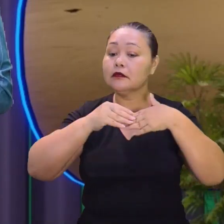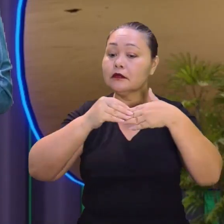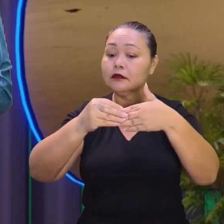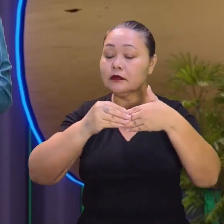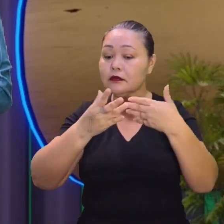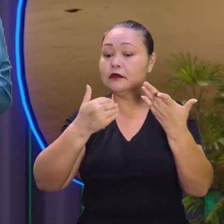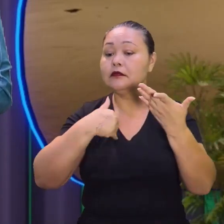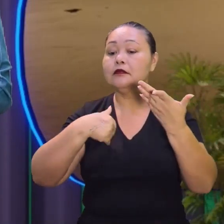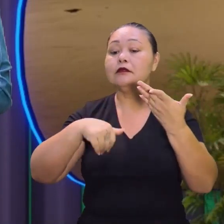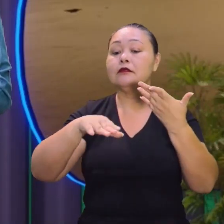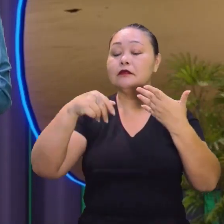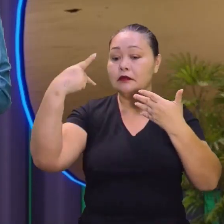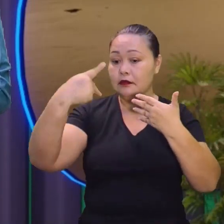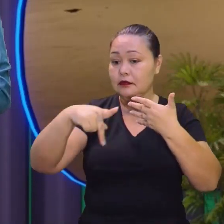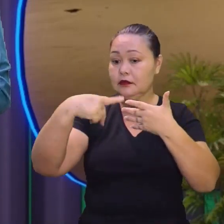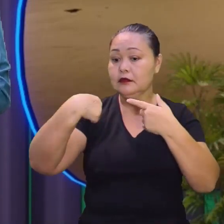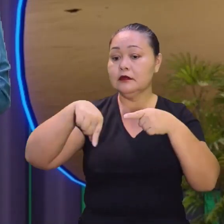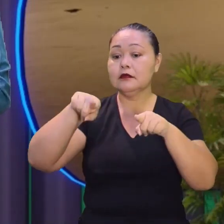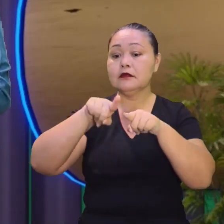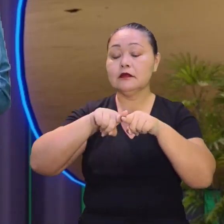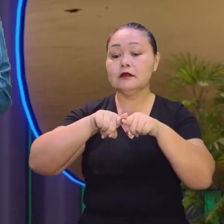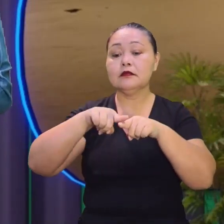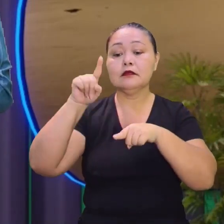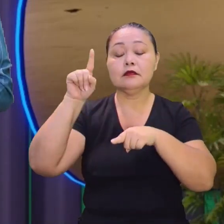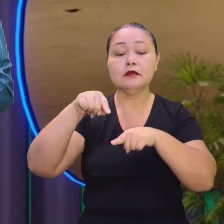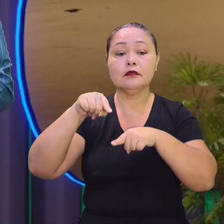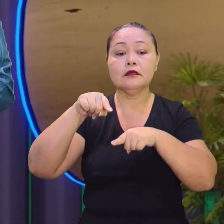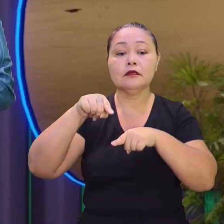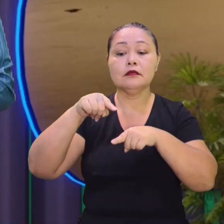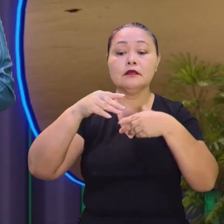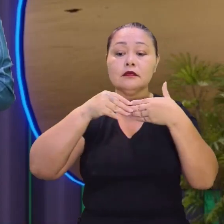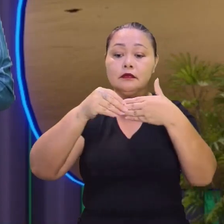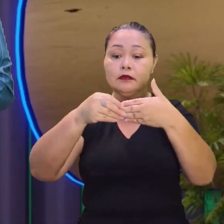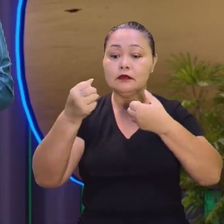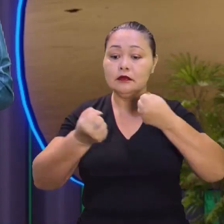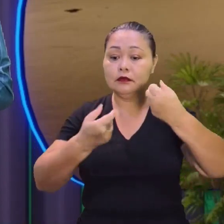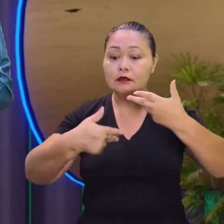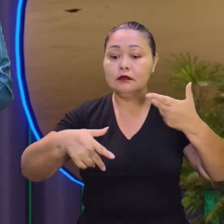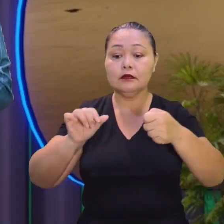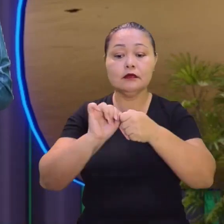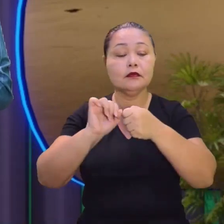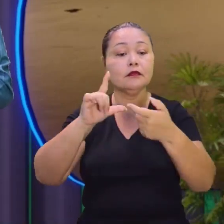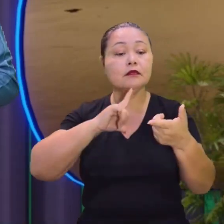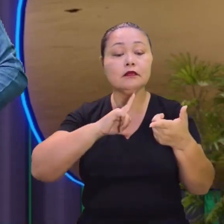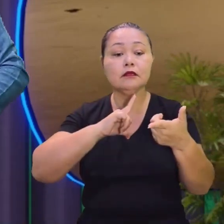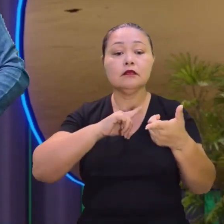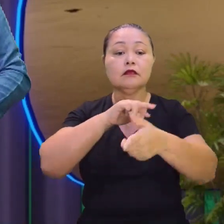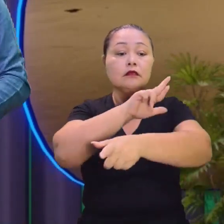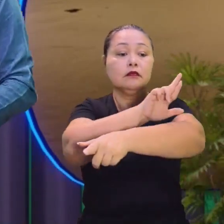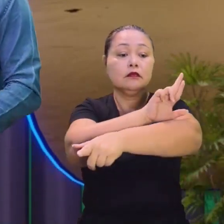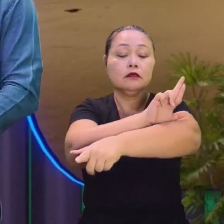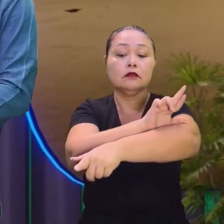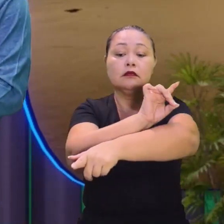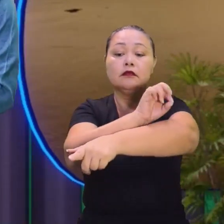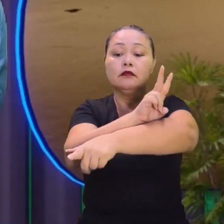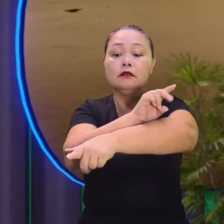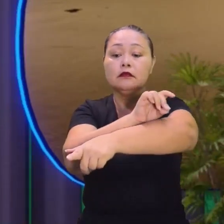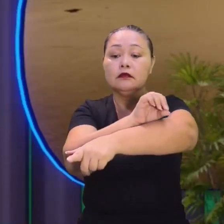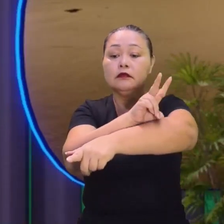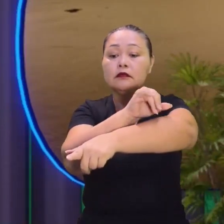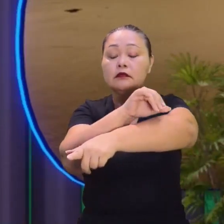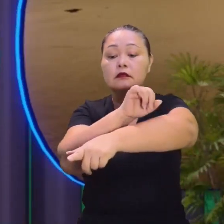transporte terrestre aqui de Rondônia, que é o transporte que predomina em Rondônia, principalmente o